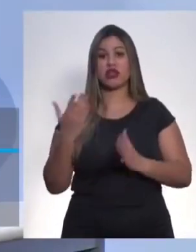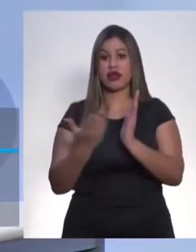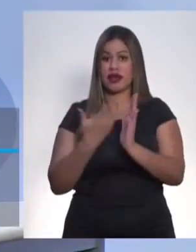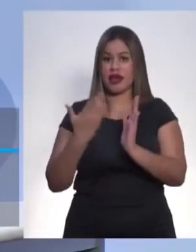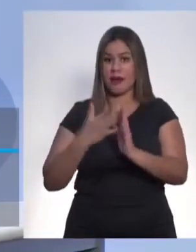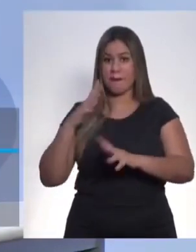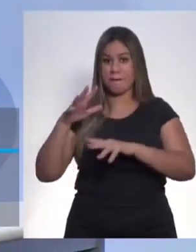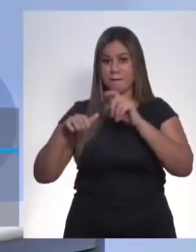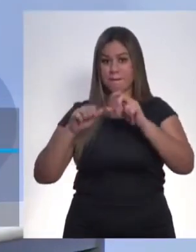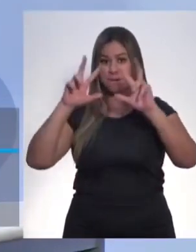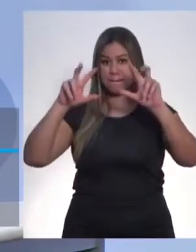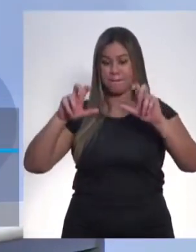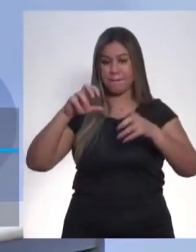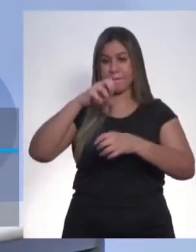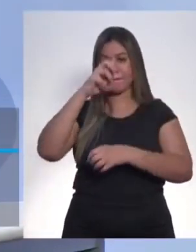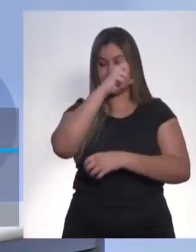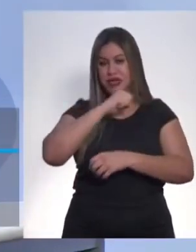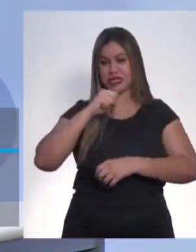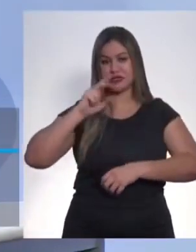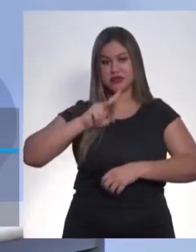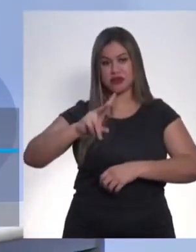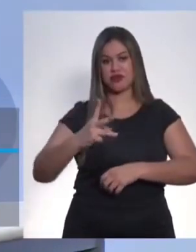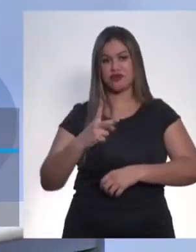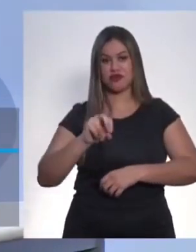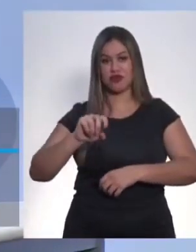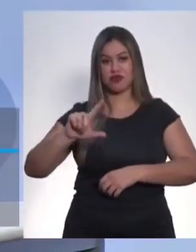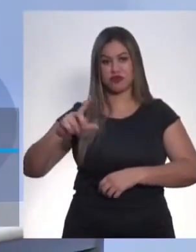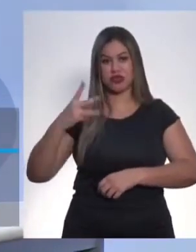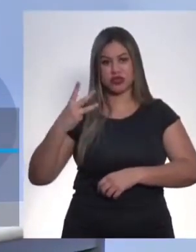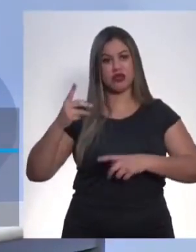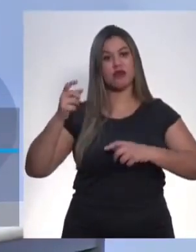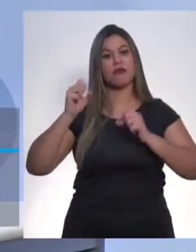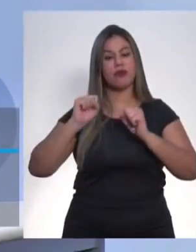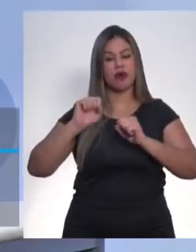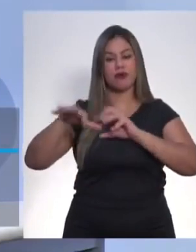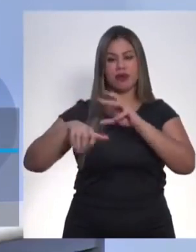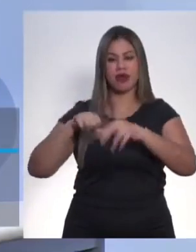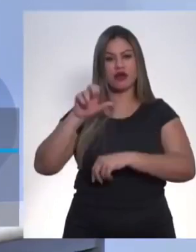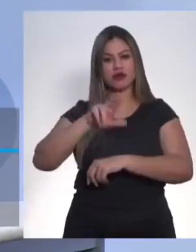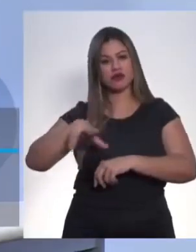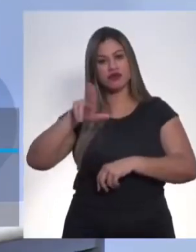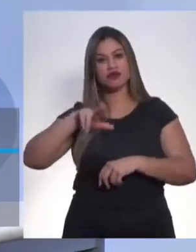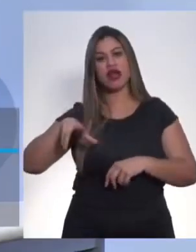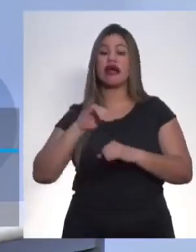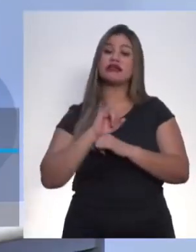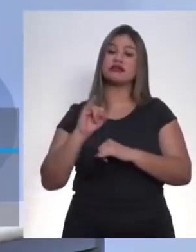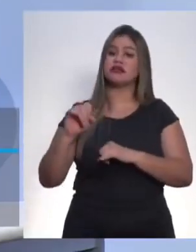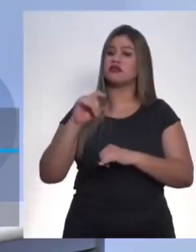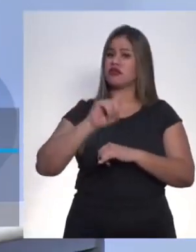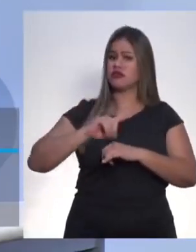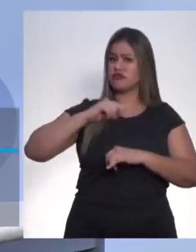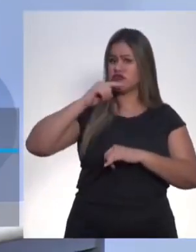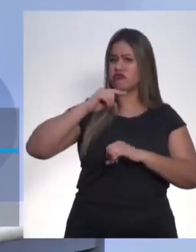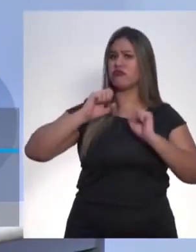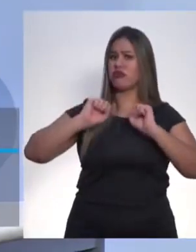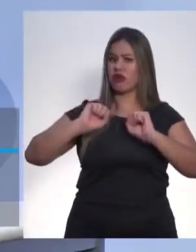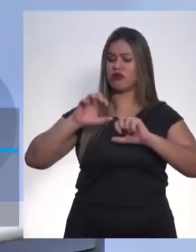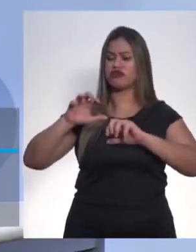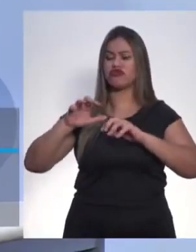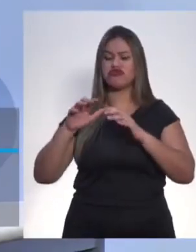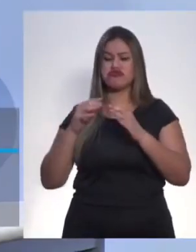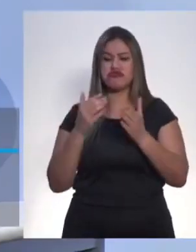caderno, Aprender Sempre, volume 3, pegue ele também, que você pode utilizar. Senão, você consegue tranquilamente acompanhar as nossas aulas, tá